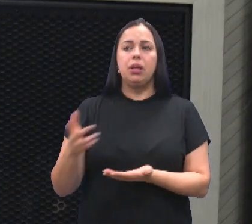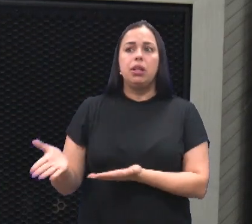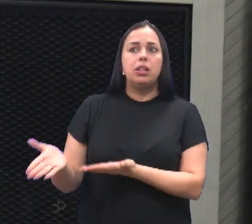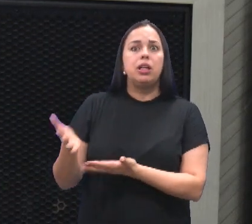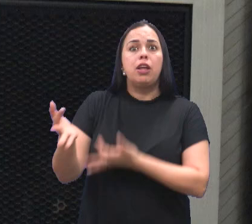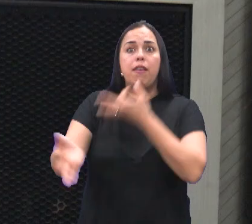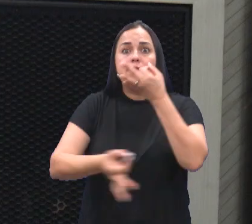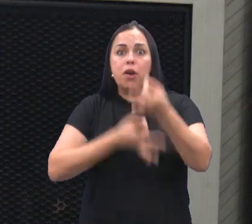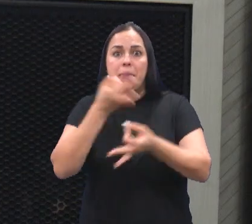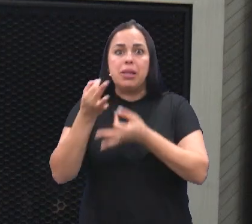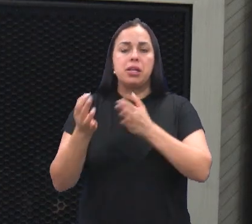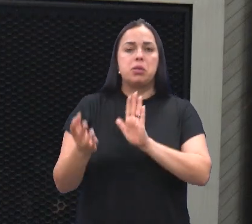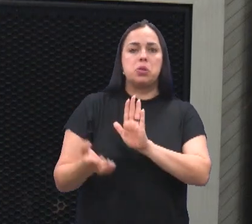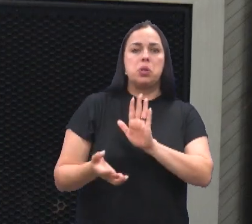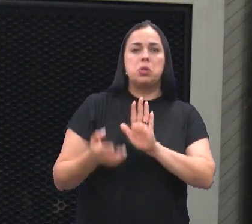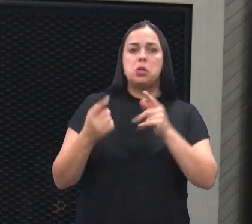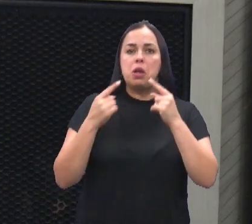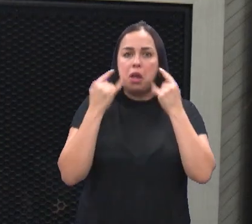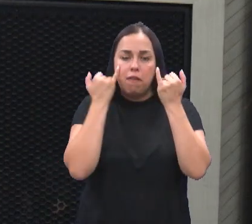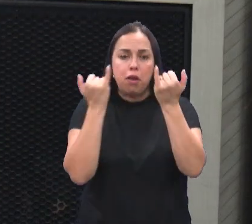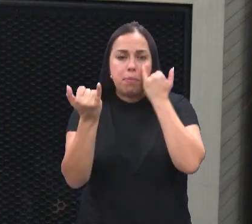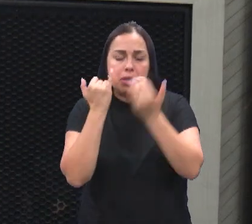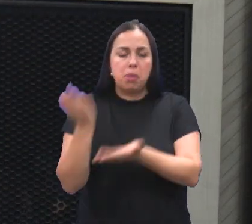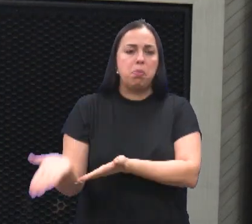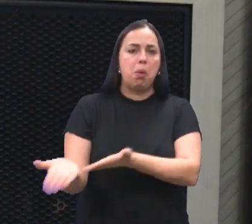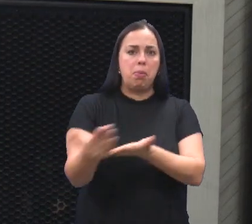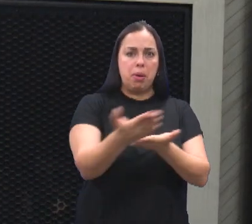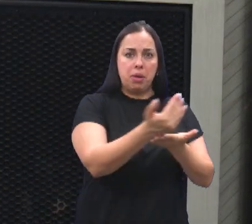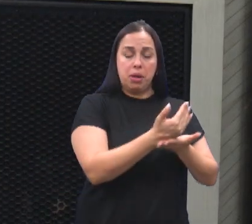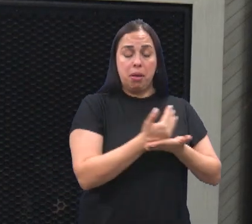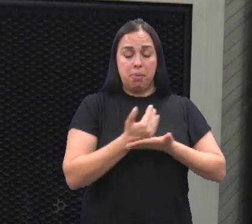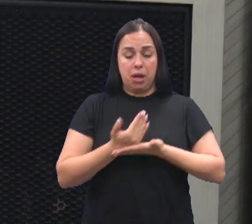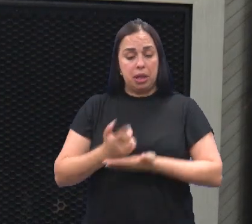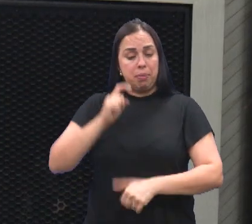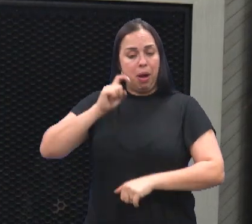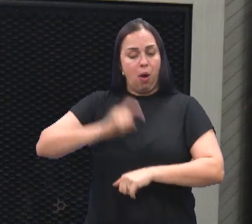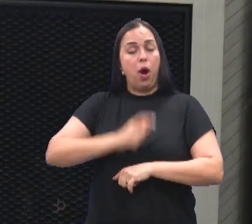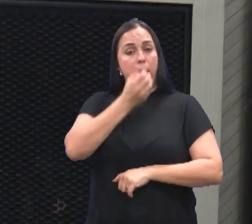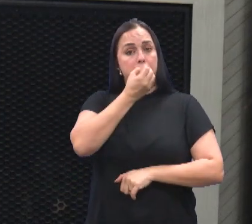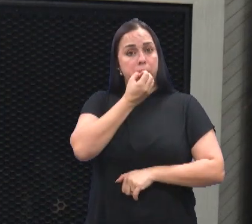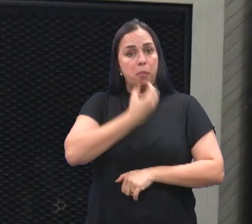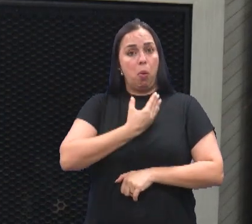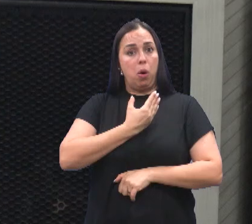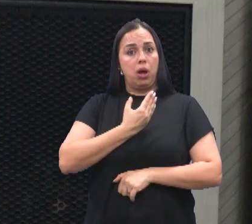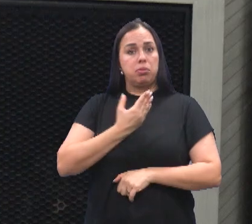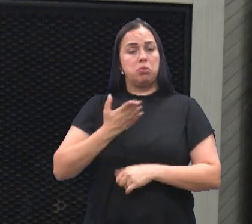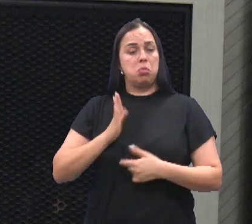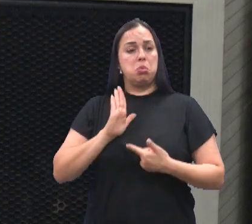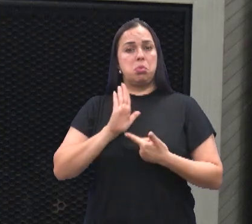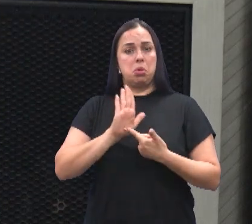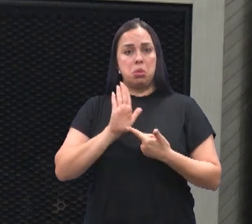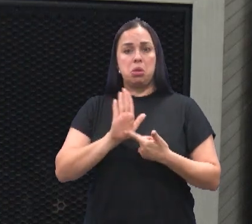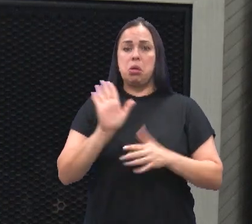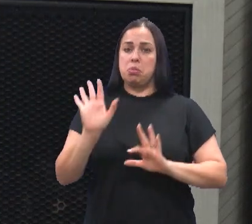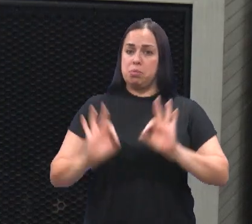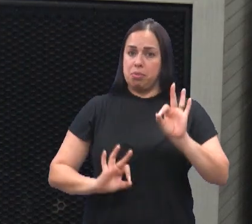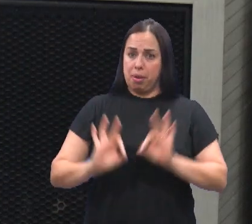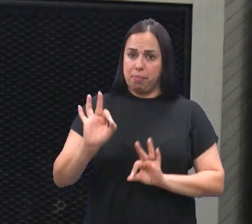informações, de dados, de reclamações, de coisas, para que no momento oportuno a gente possa também contribuir com